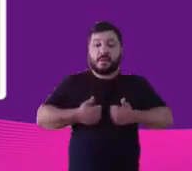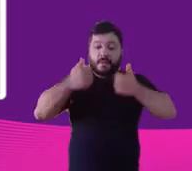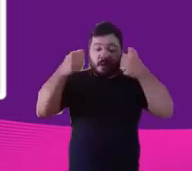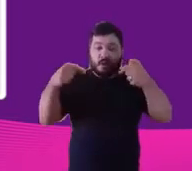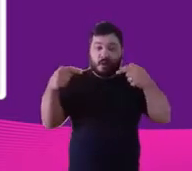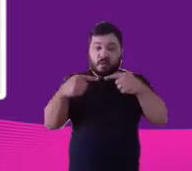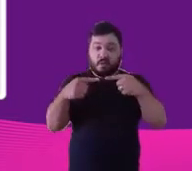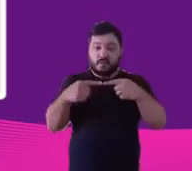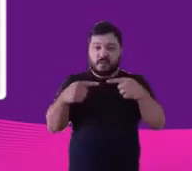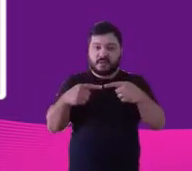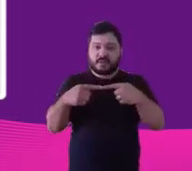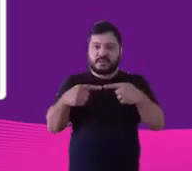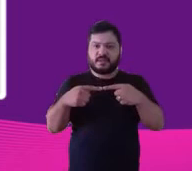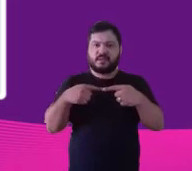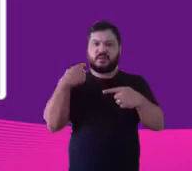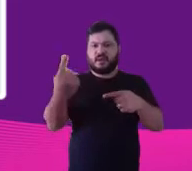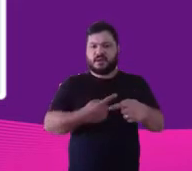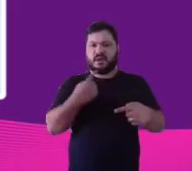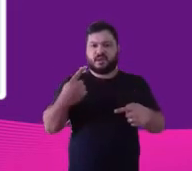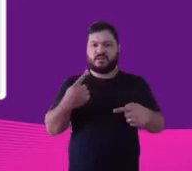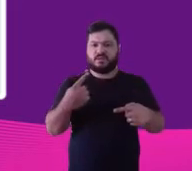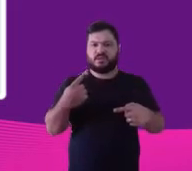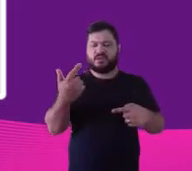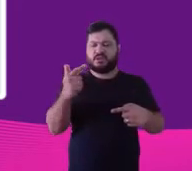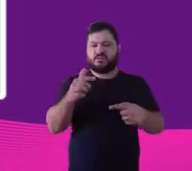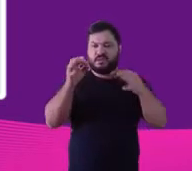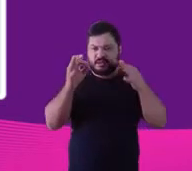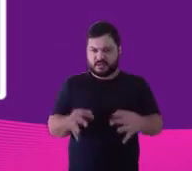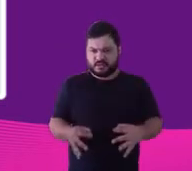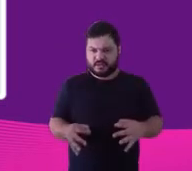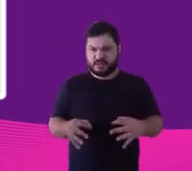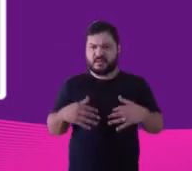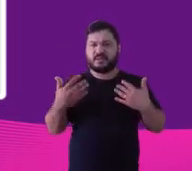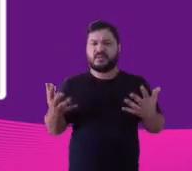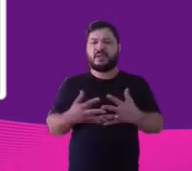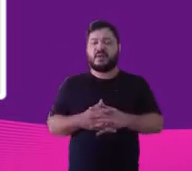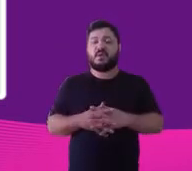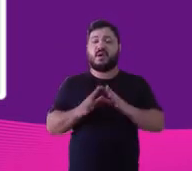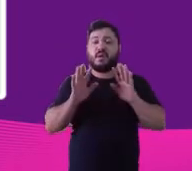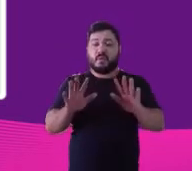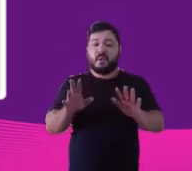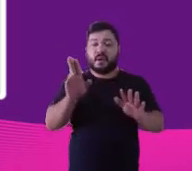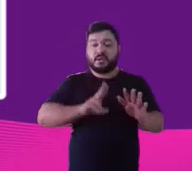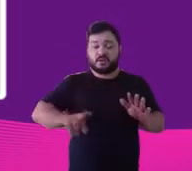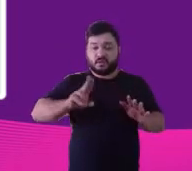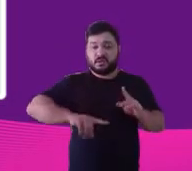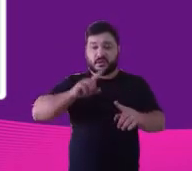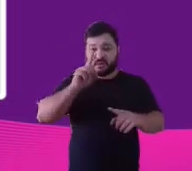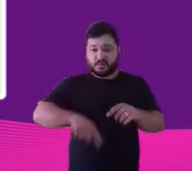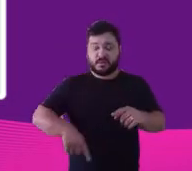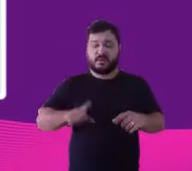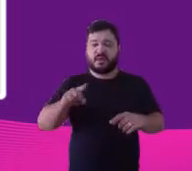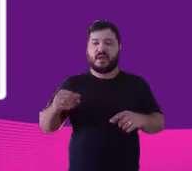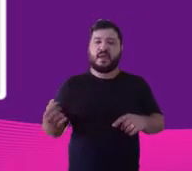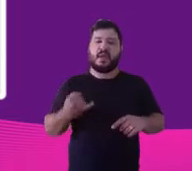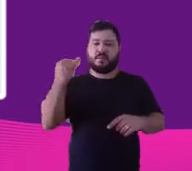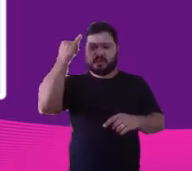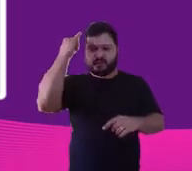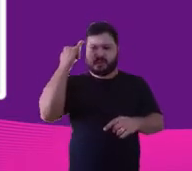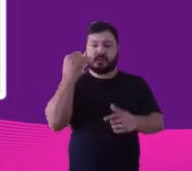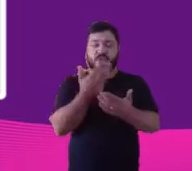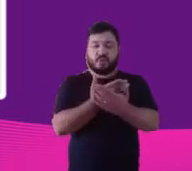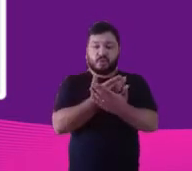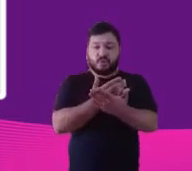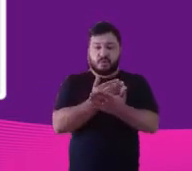combinação é isso a gente ainda não se tem certeza qual seja né mas usar o inibidor de potássio é importante o Esse